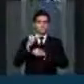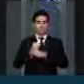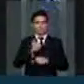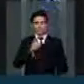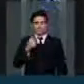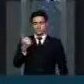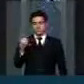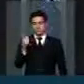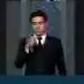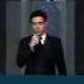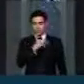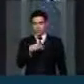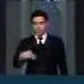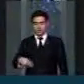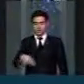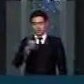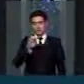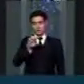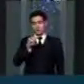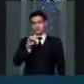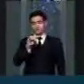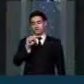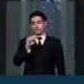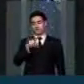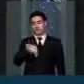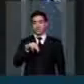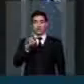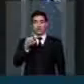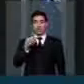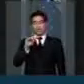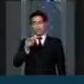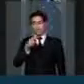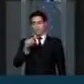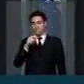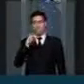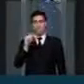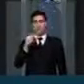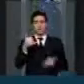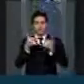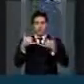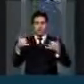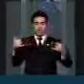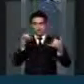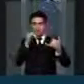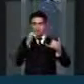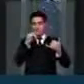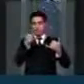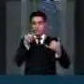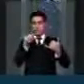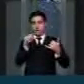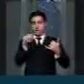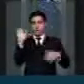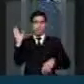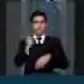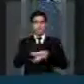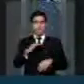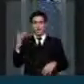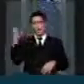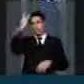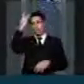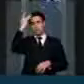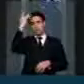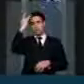passado, o ministro Edson Lobão informou que a rede elétrica do país, volto a repetir, era uma das mais robustas